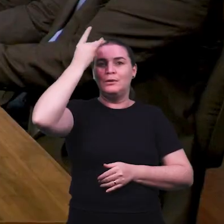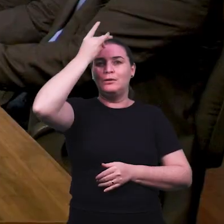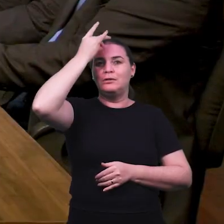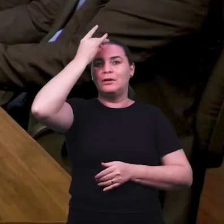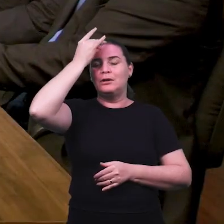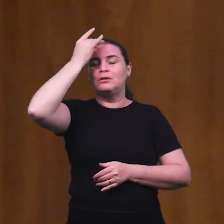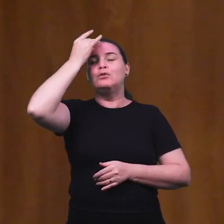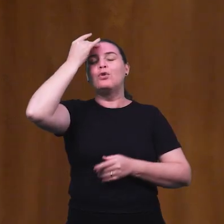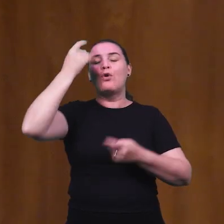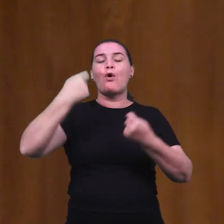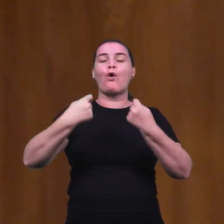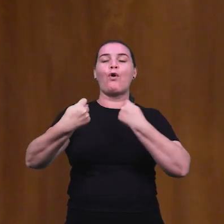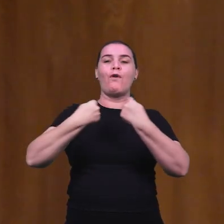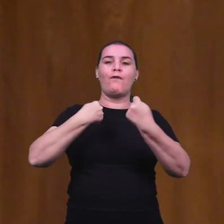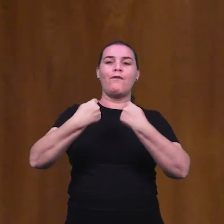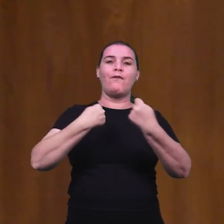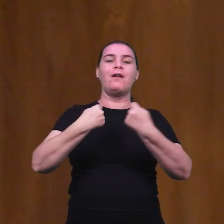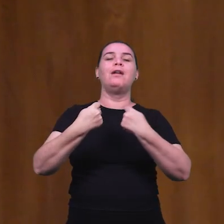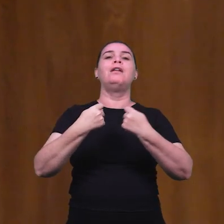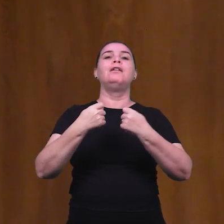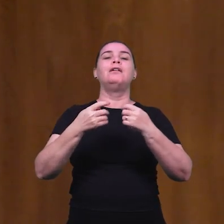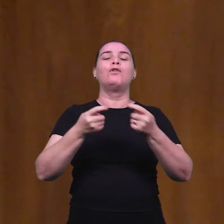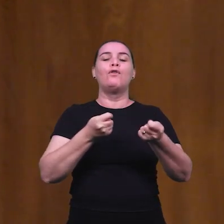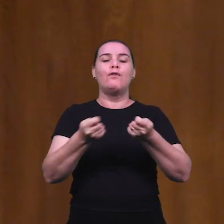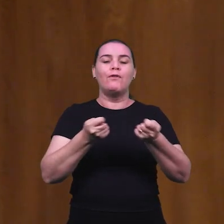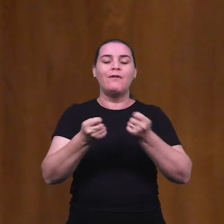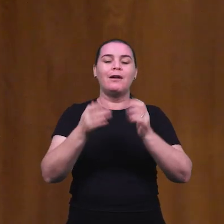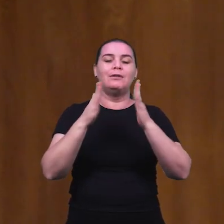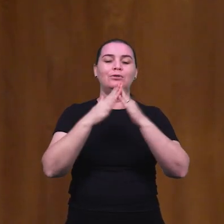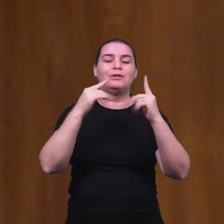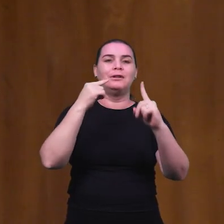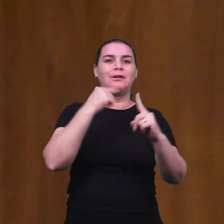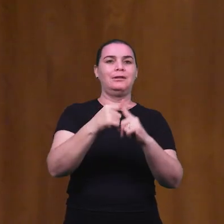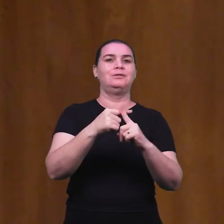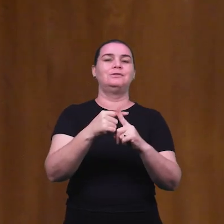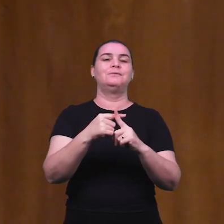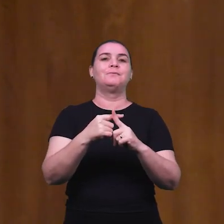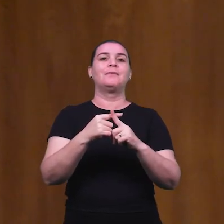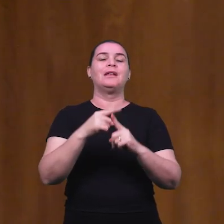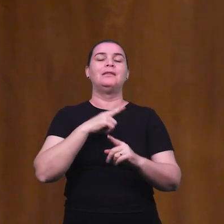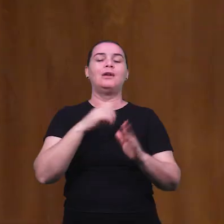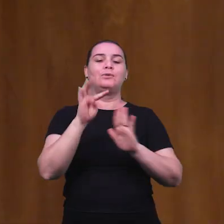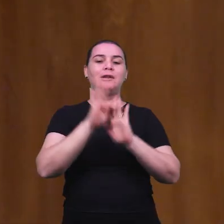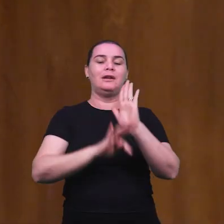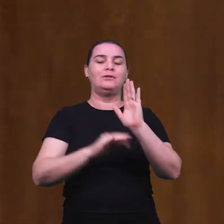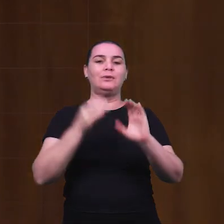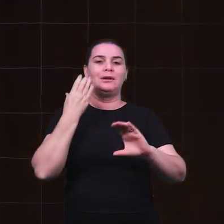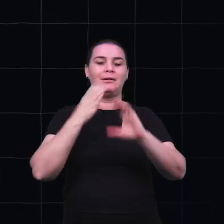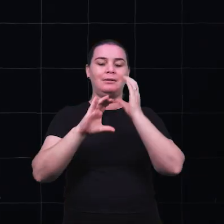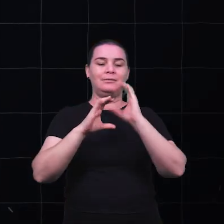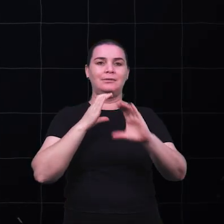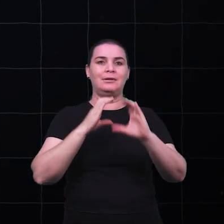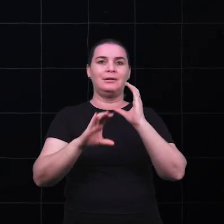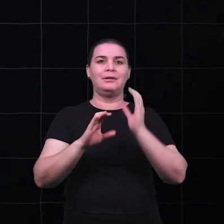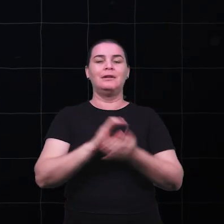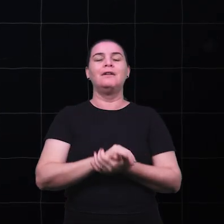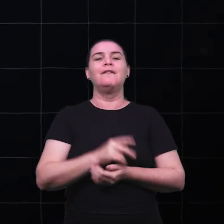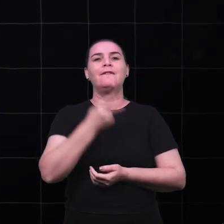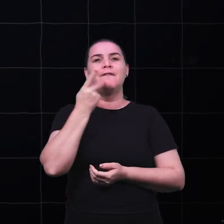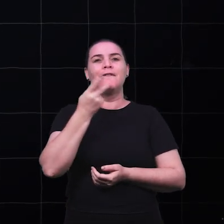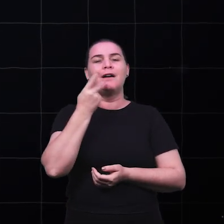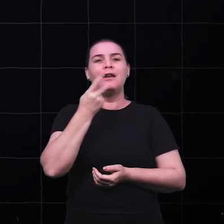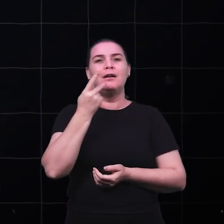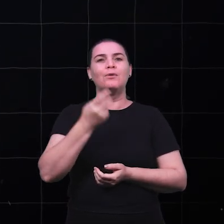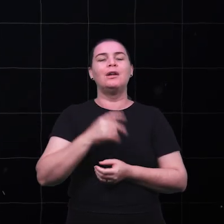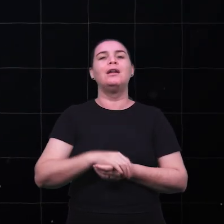estar governando cada igreja, cada decisão. E há um texto em Cantares que diz assim: como unguento